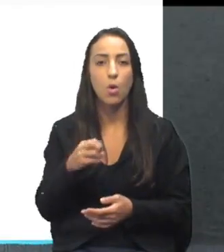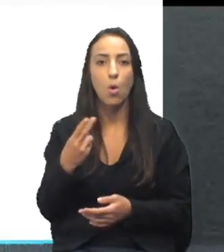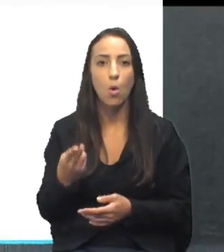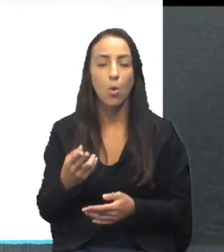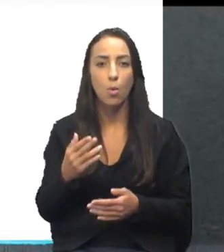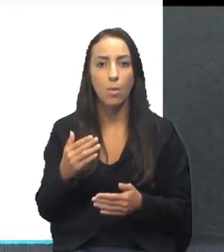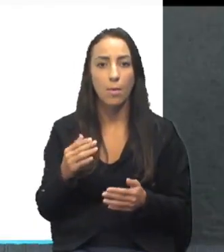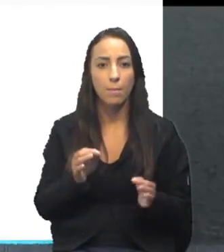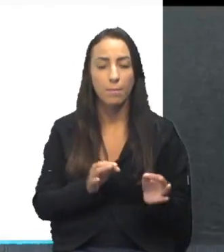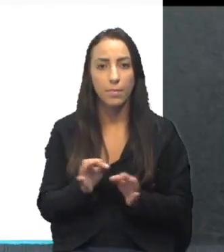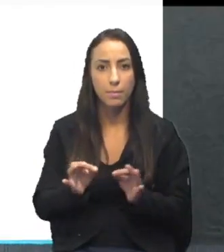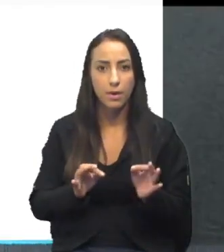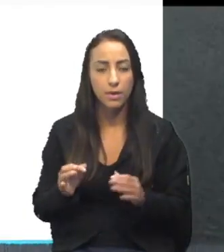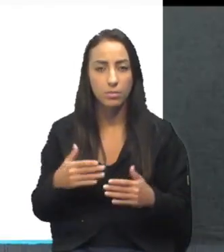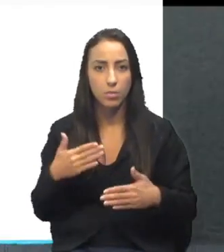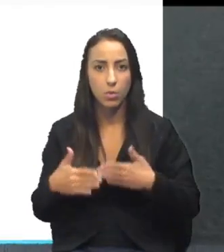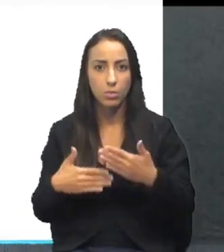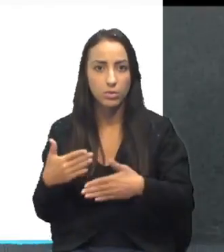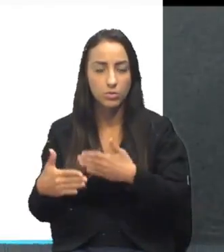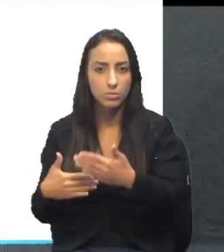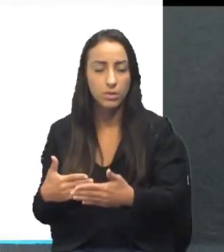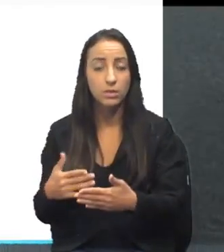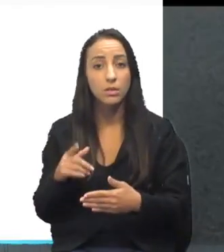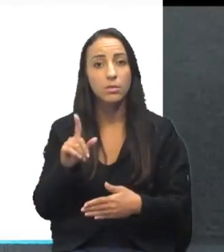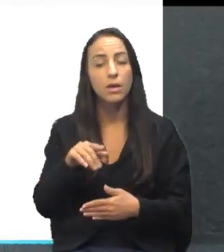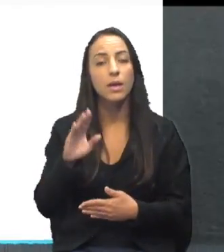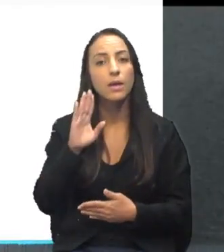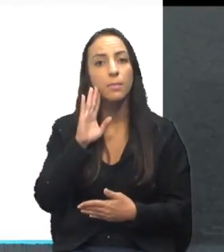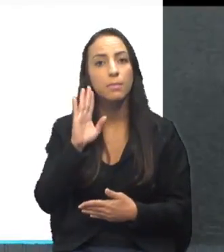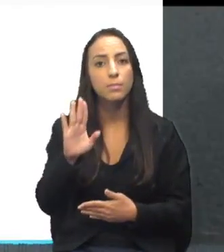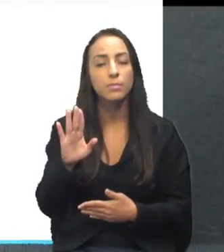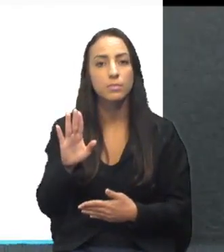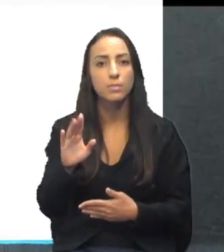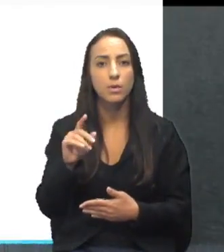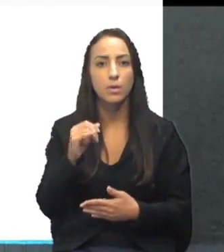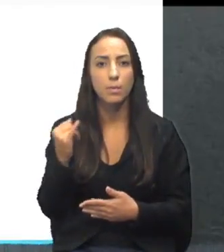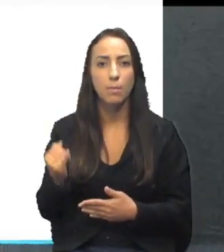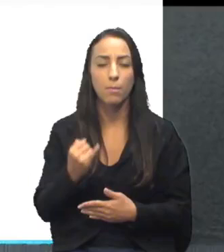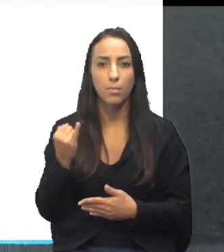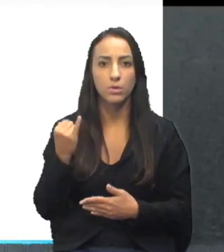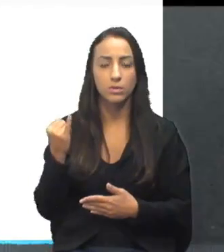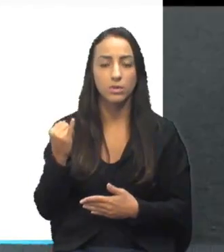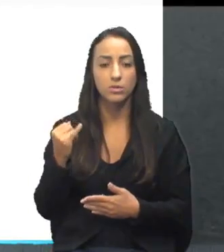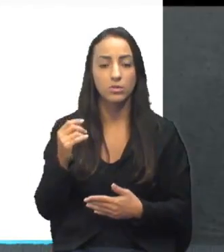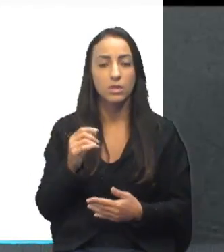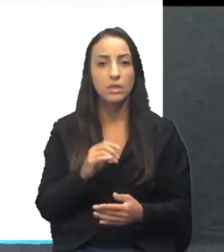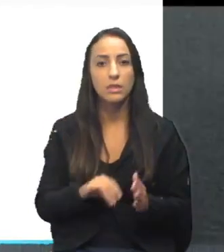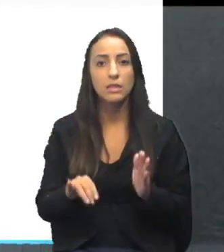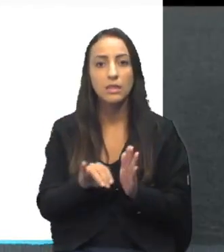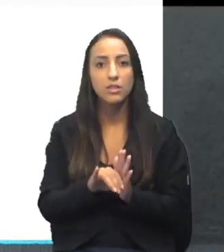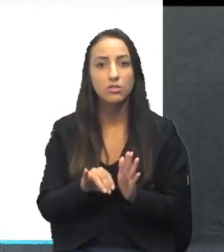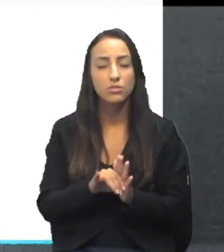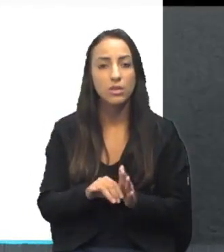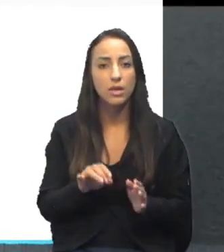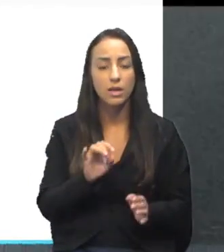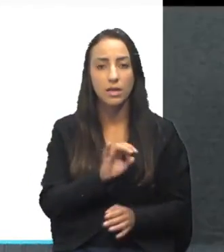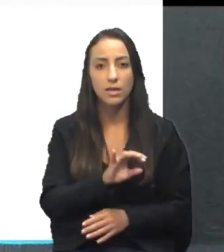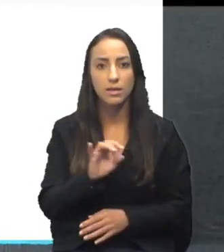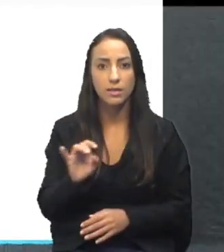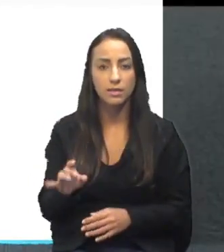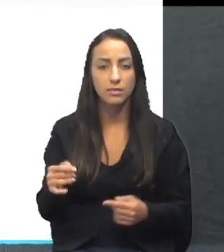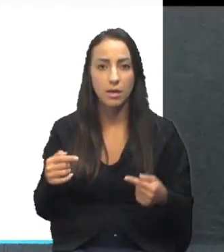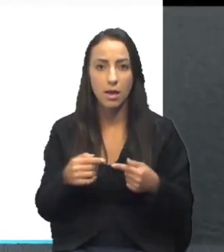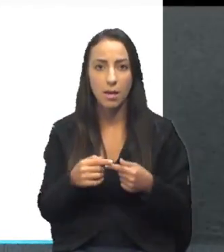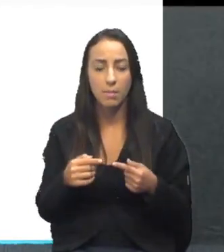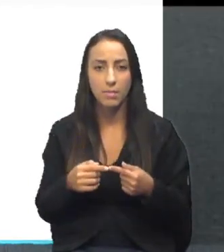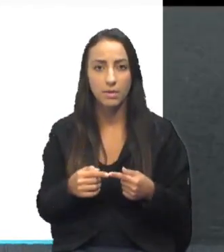procedimento. Portanto, é extremamente importante que a gente identifique a aplicabilidade desses tipos de posição.